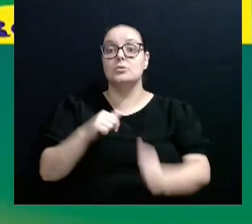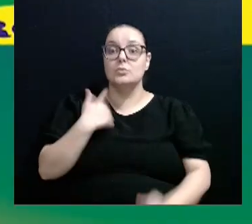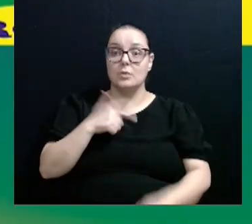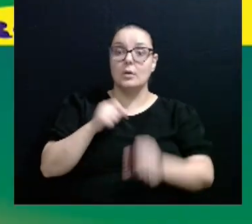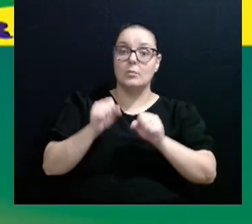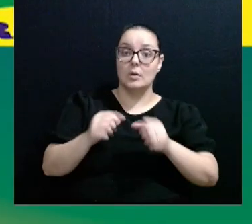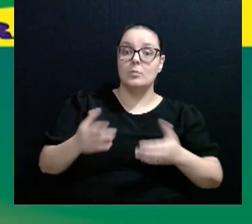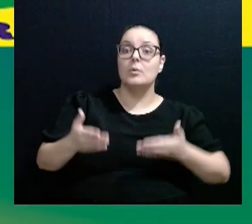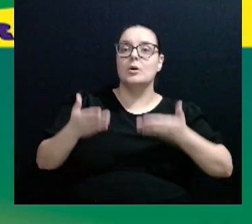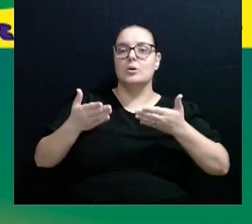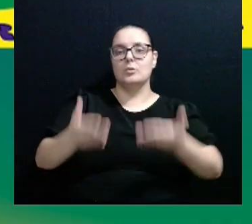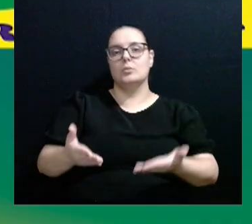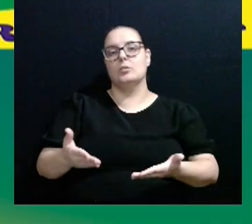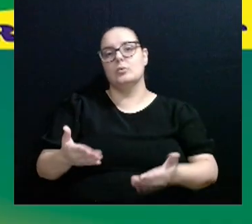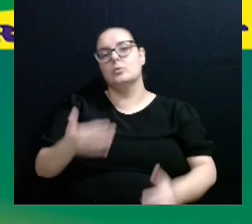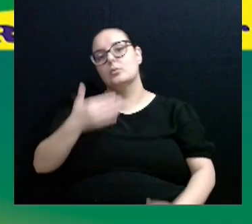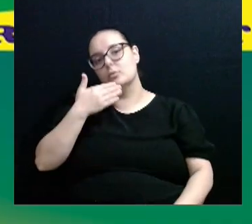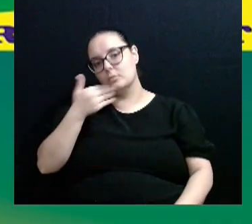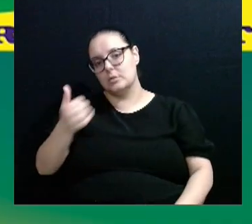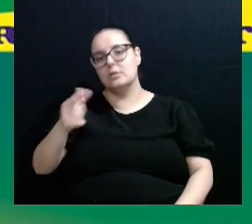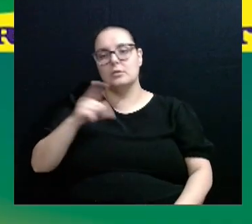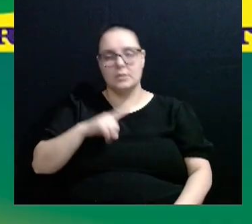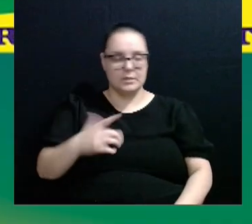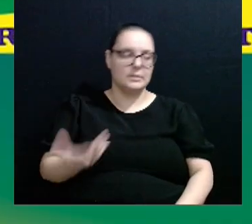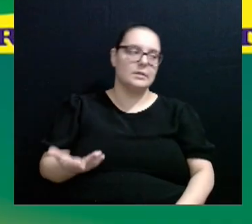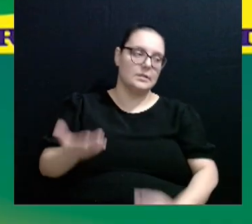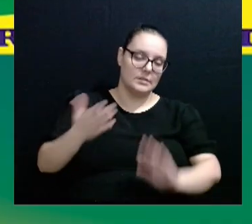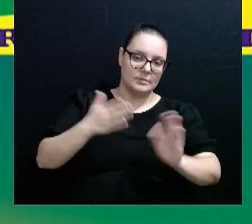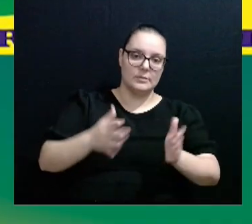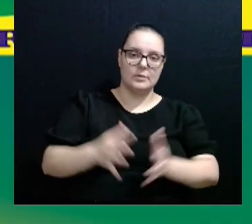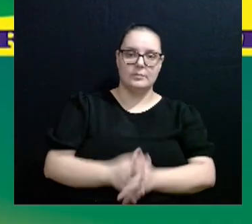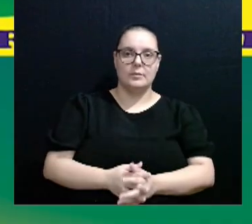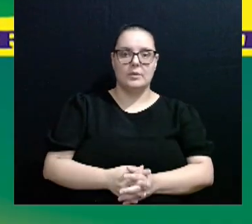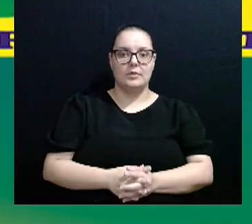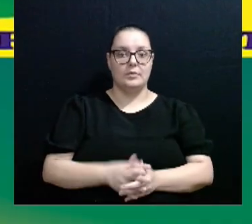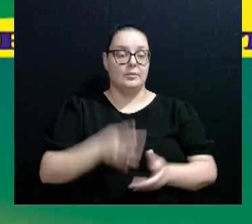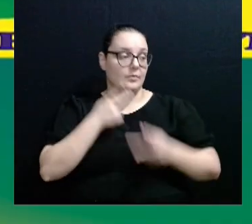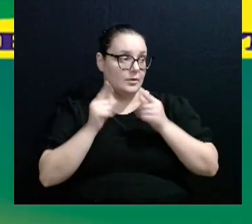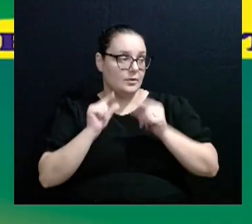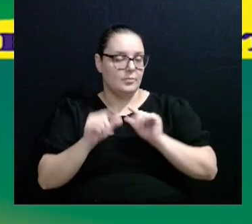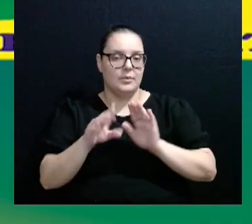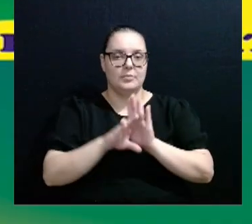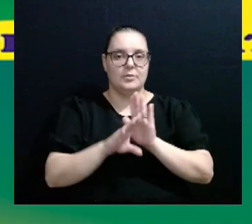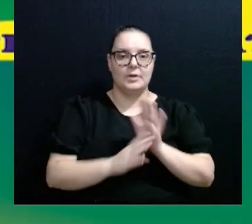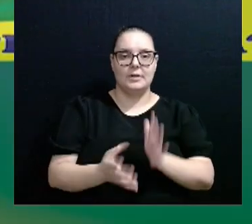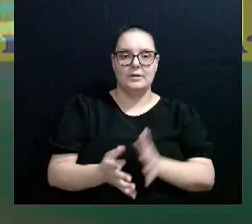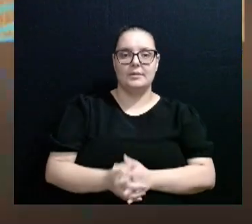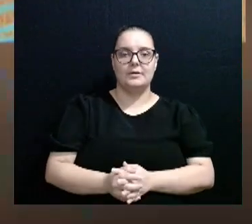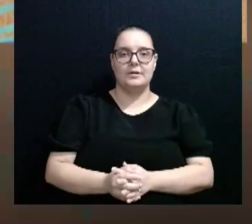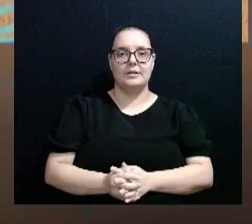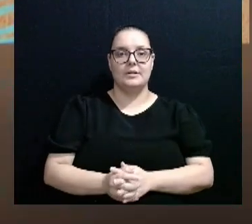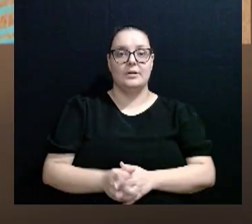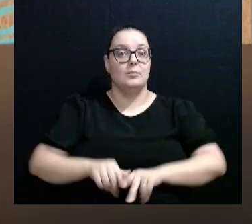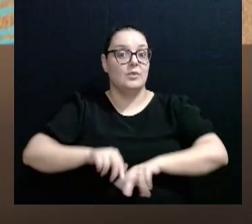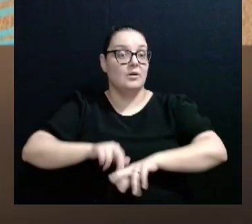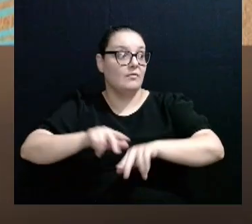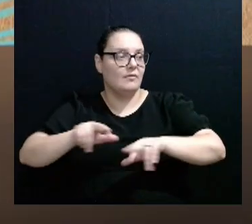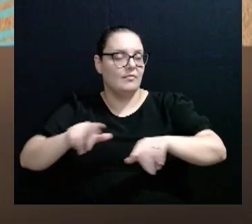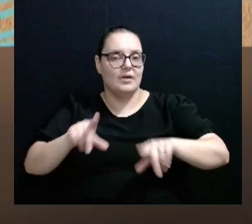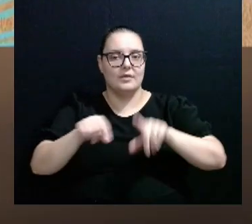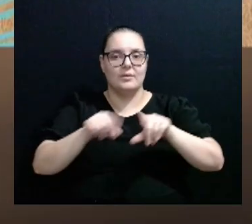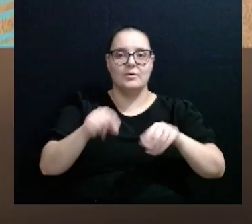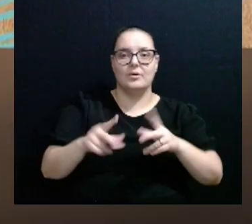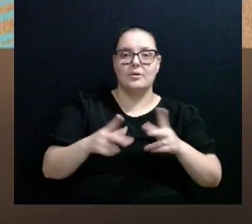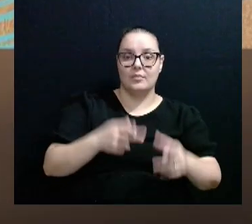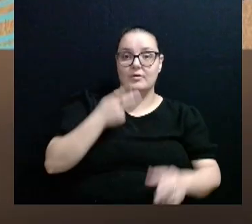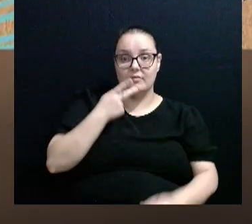que há de melhor nas produções. E conta mais um pouco pra gente sobre a programação, né? É uma vasta programação, como você falou, tem